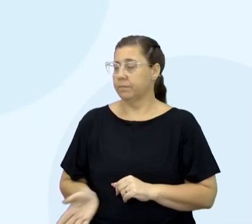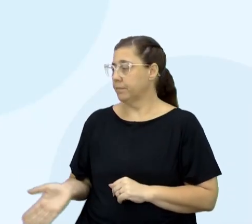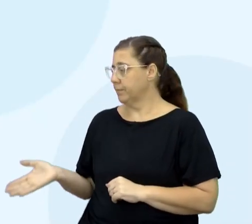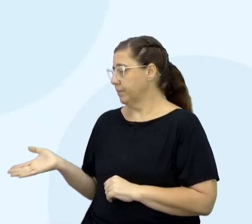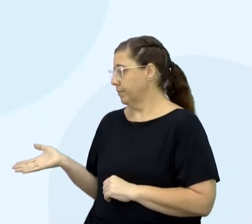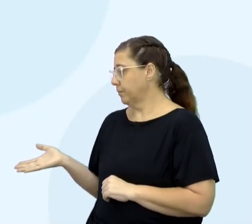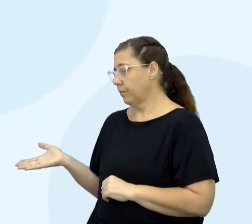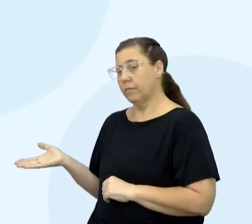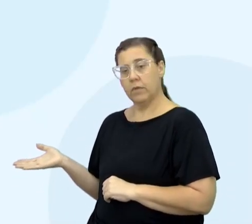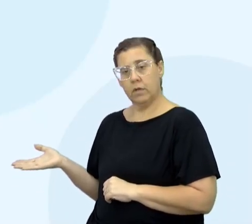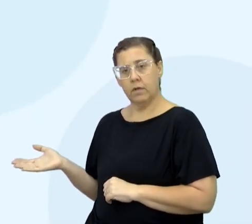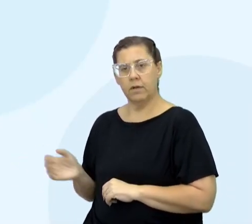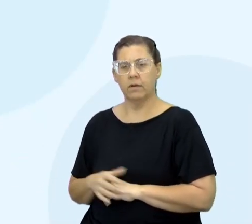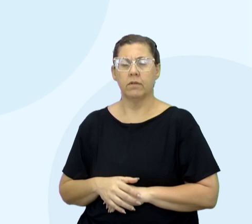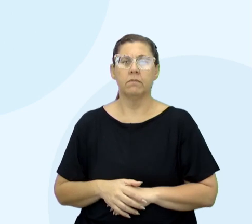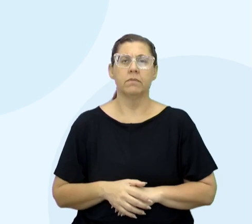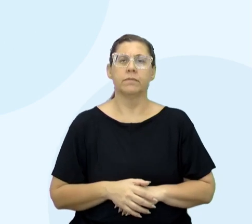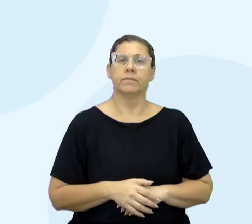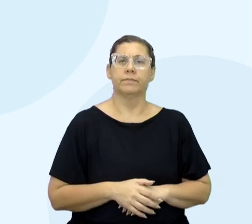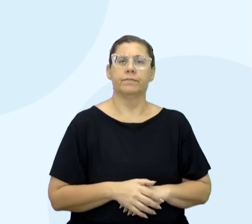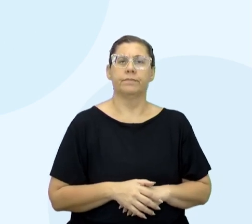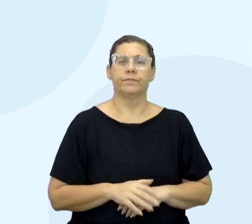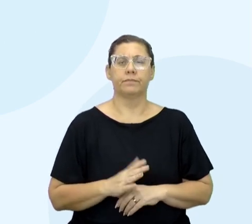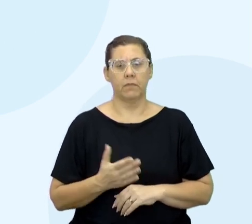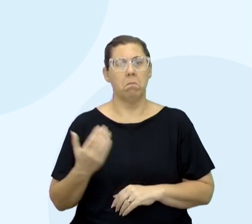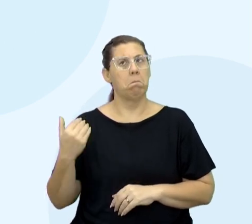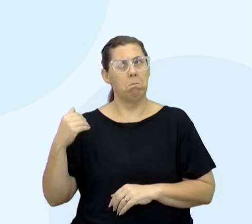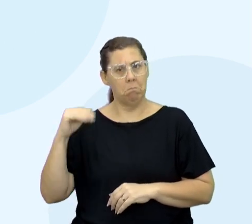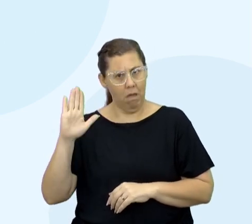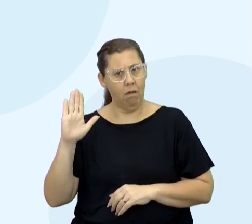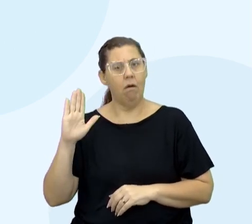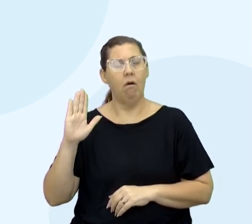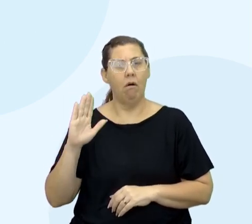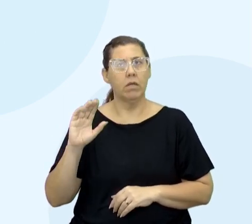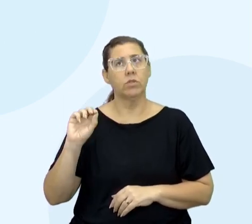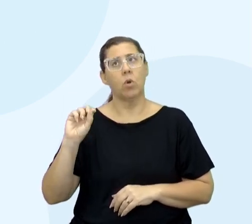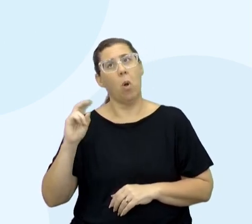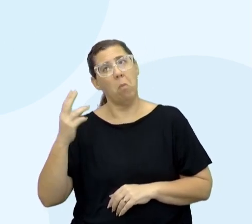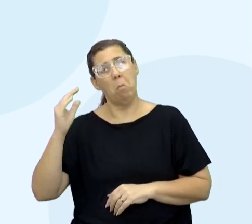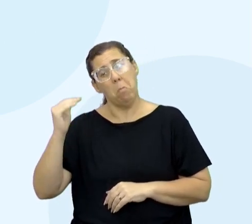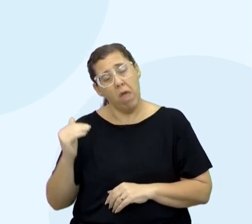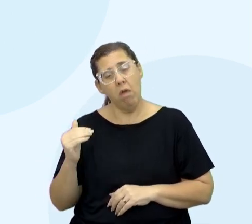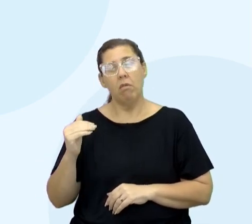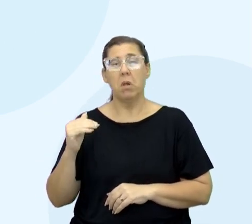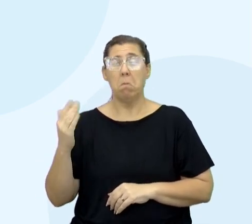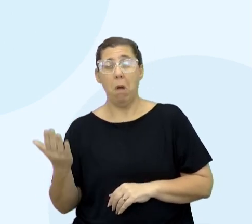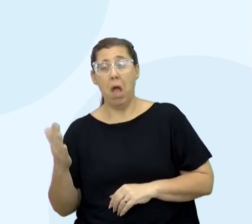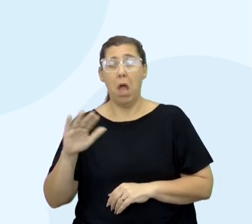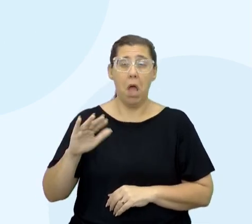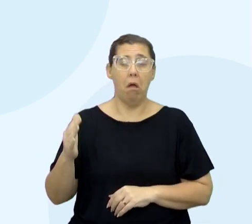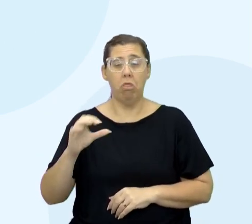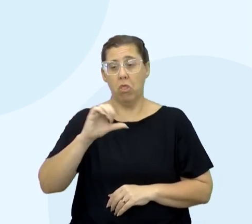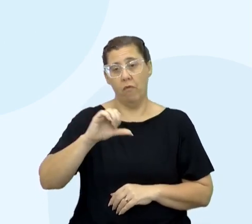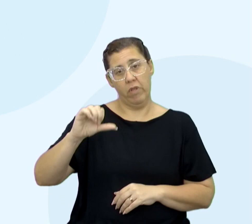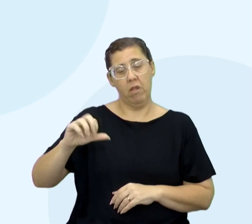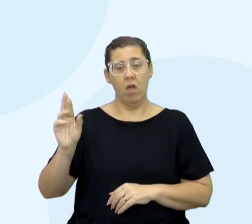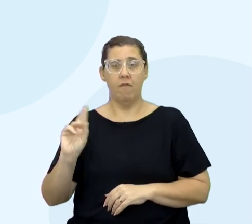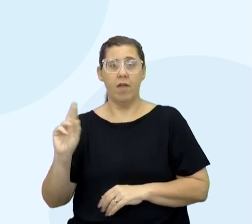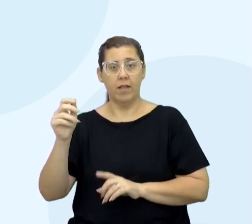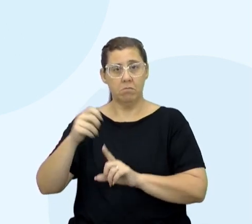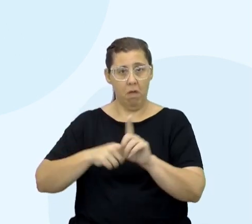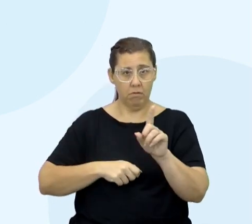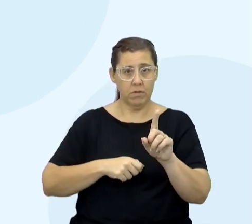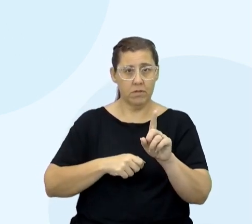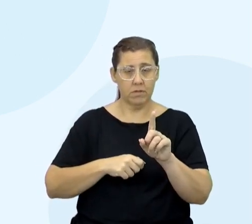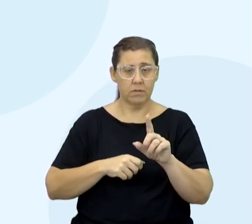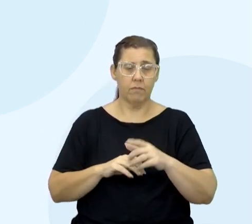em média, né, ela custa, pode ser bem mais, pode ser também bem menos, numa média aí de R$99 por